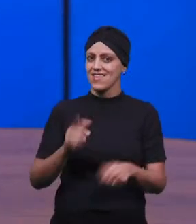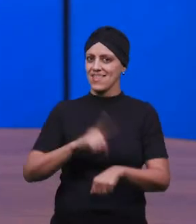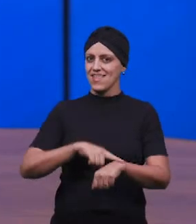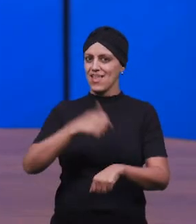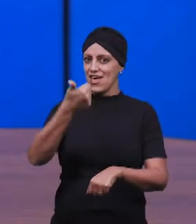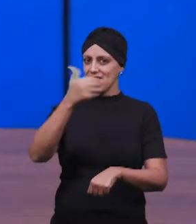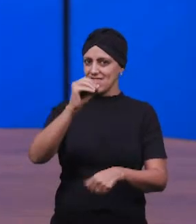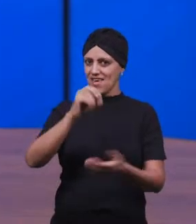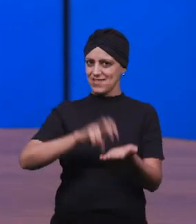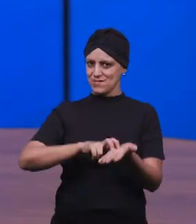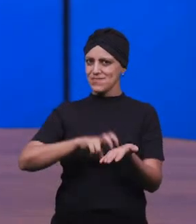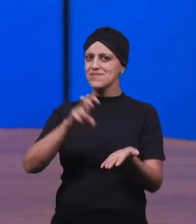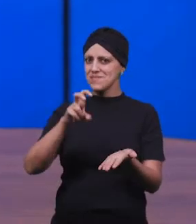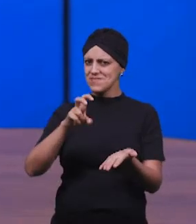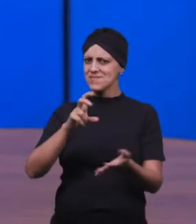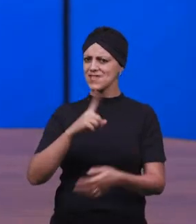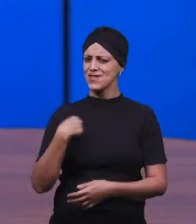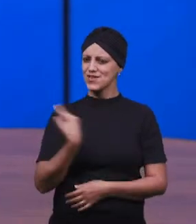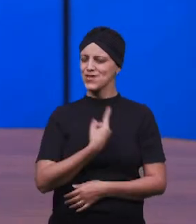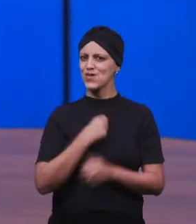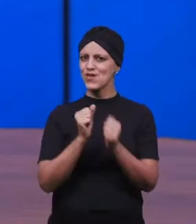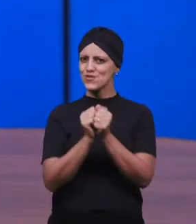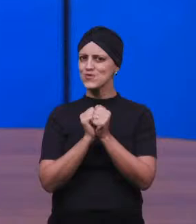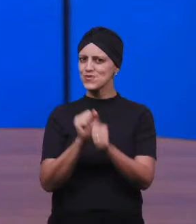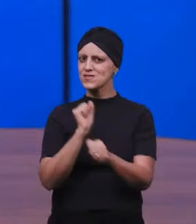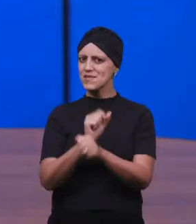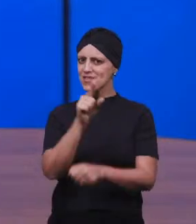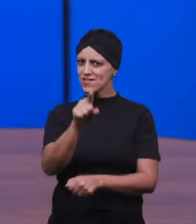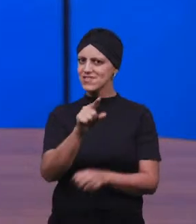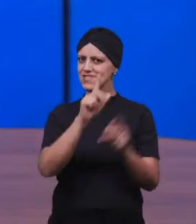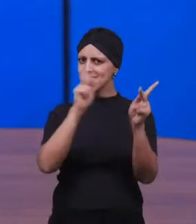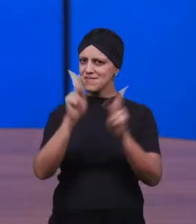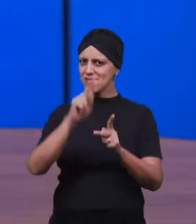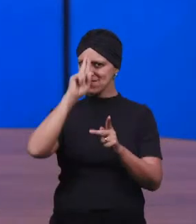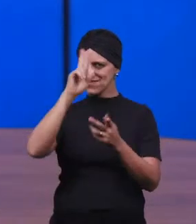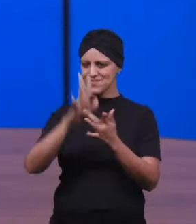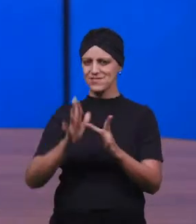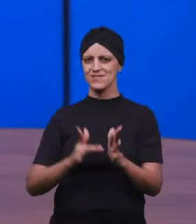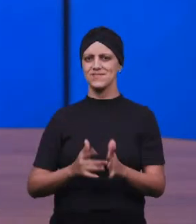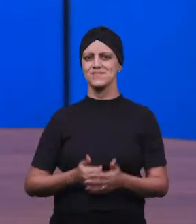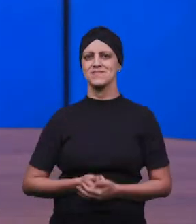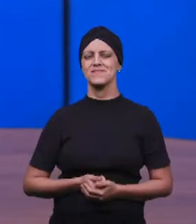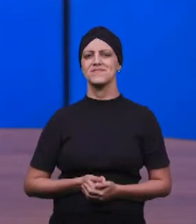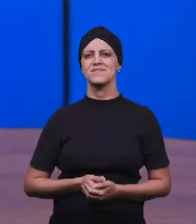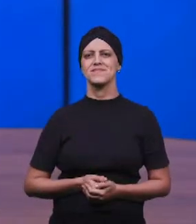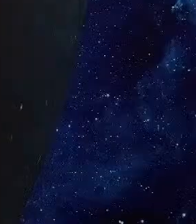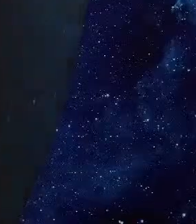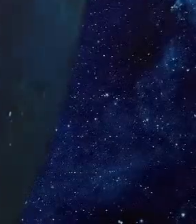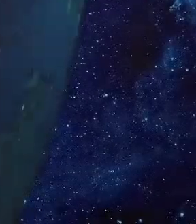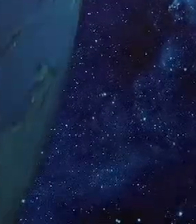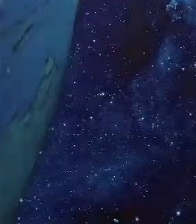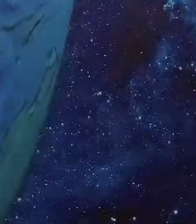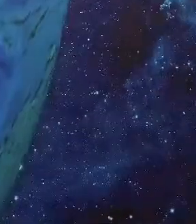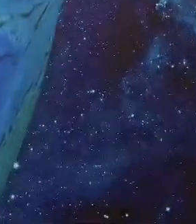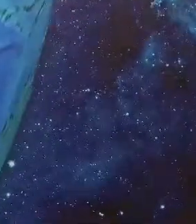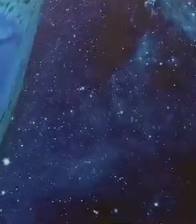até daqui a pouco, às 10 horas da manhã. E nós estaremos lá, estarei te esperando com a paz do Senhor Jesus.